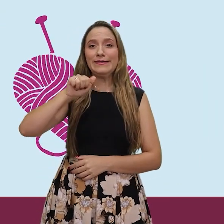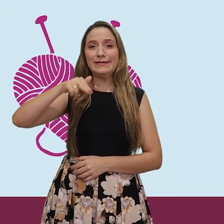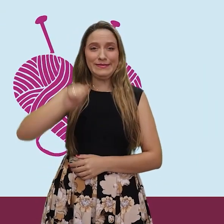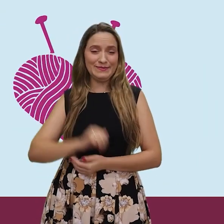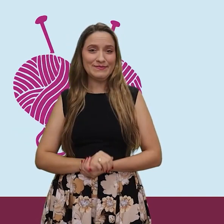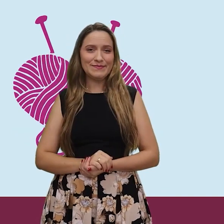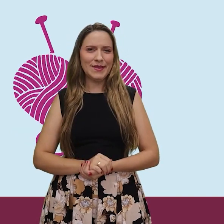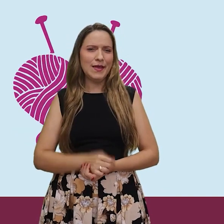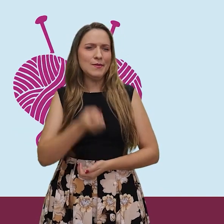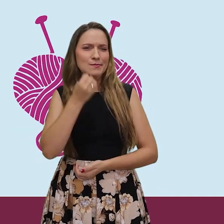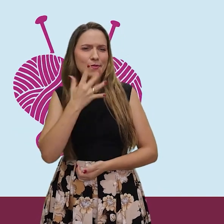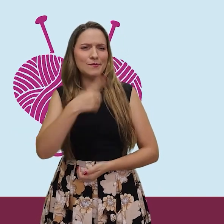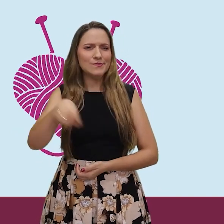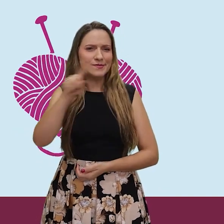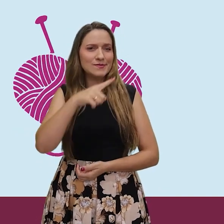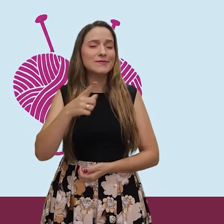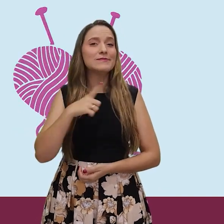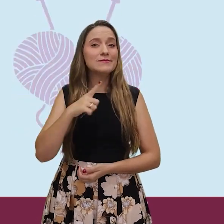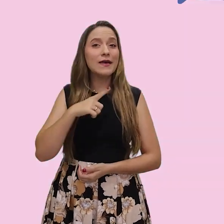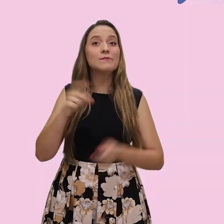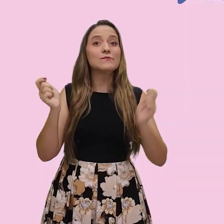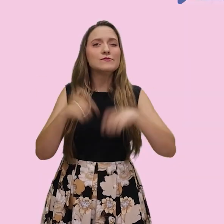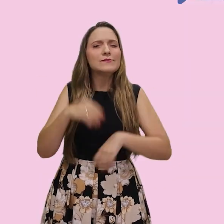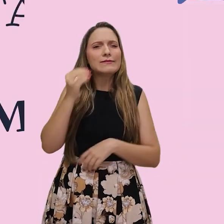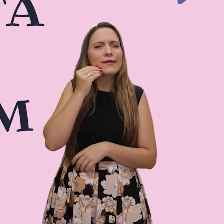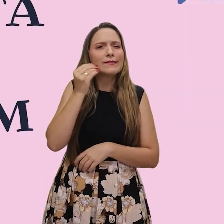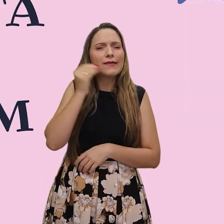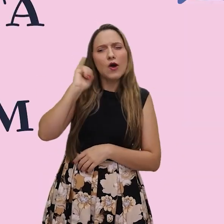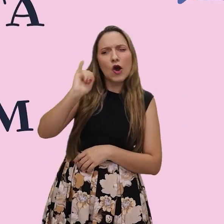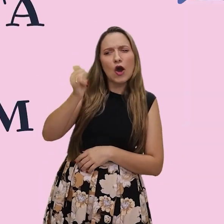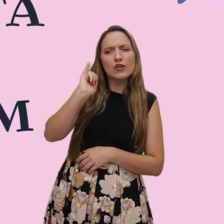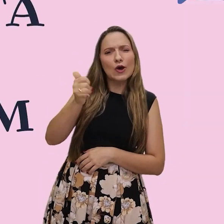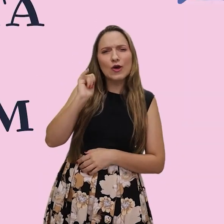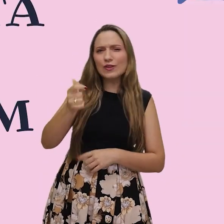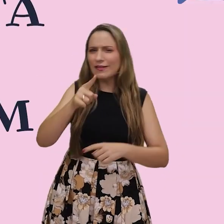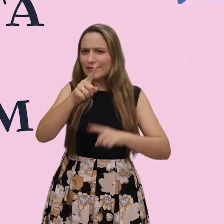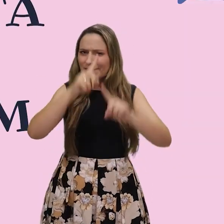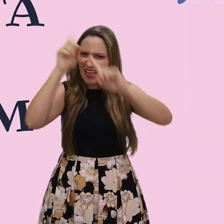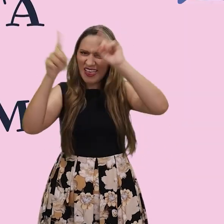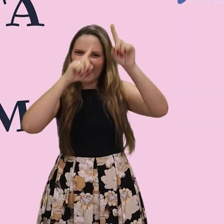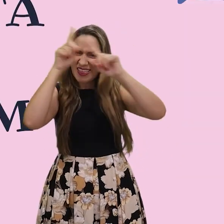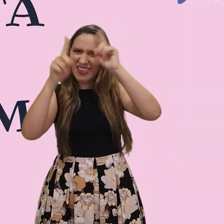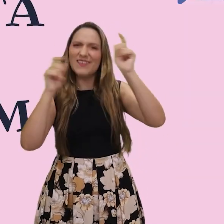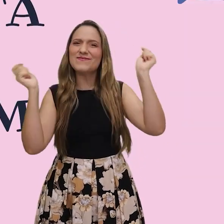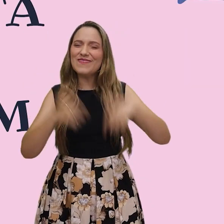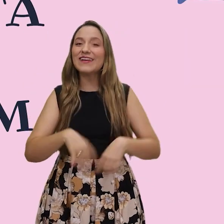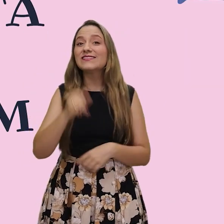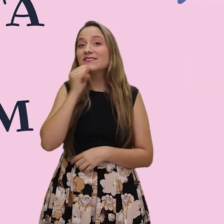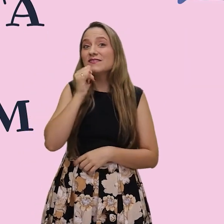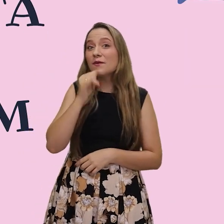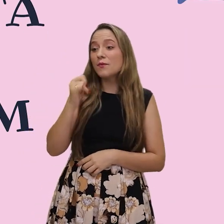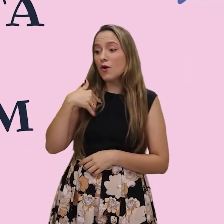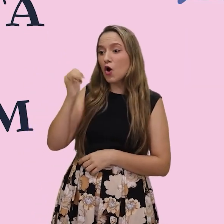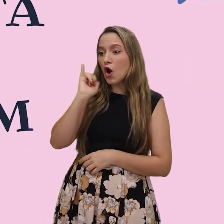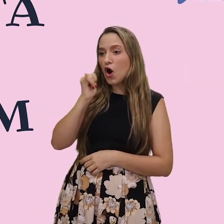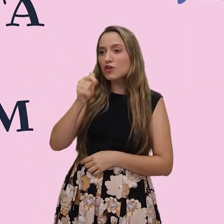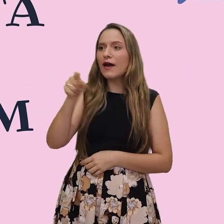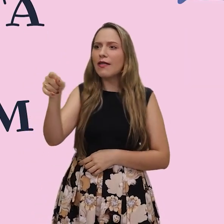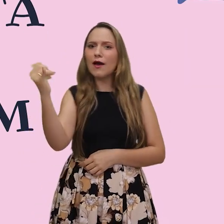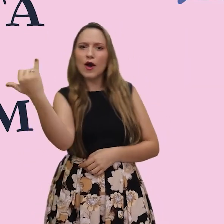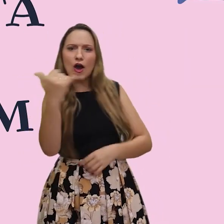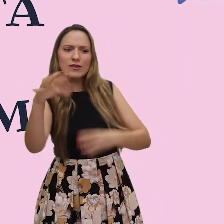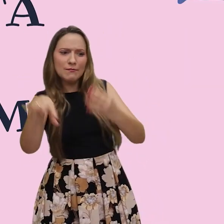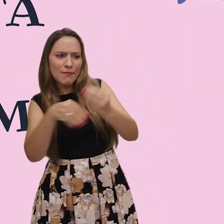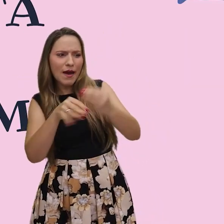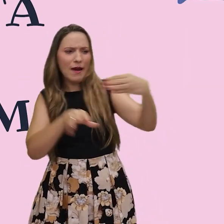Tecelã, de Marina Colasanti. Que tal tentar contar um conto? Seja criativo. Tem um ditado